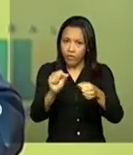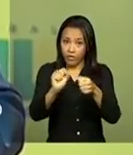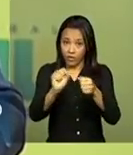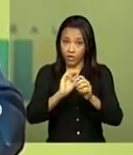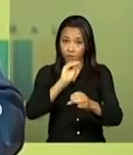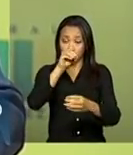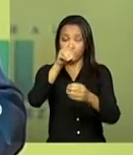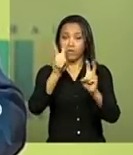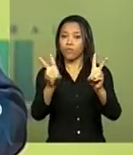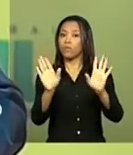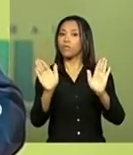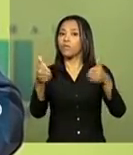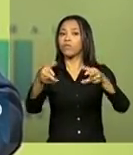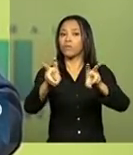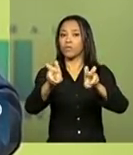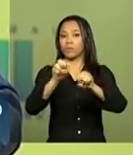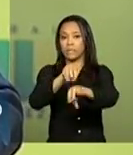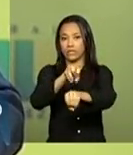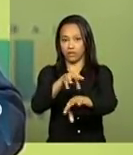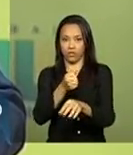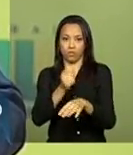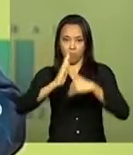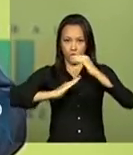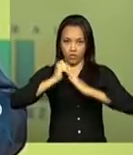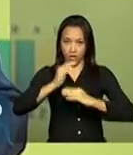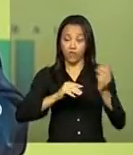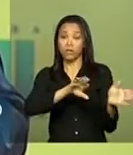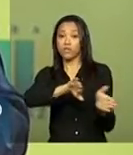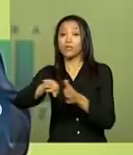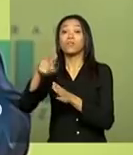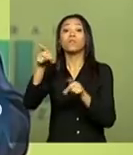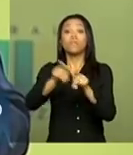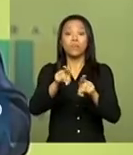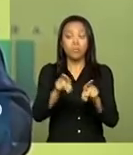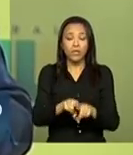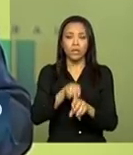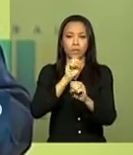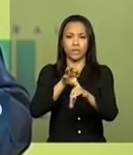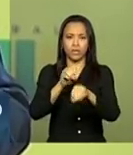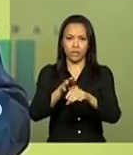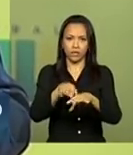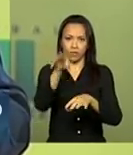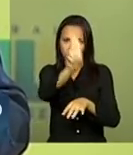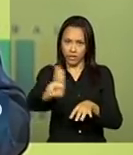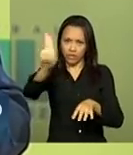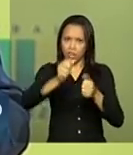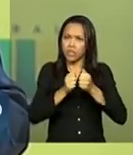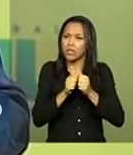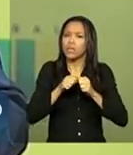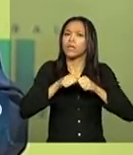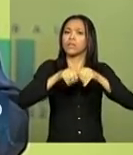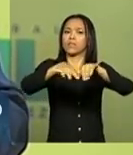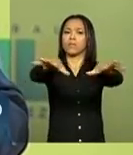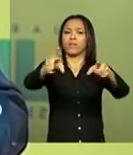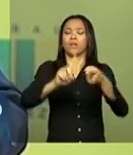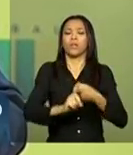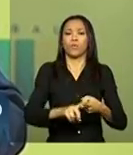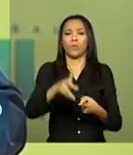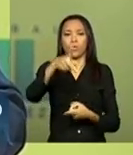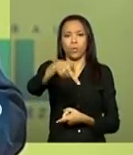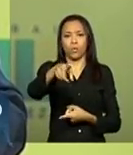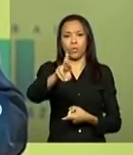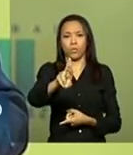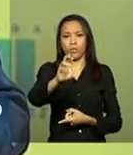país. A educação superior, com a expansão das universidades federais que eu já citei, o ProUni, o FIES, importantes